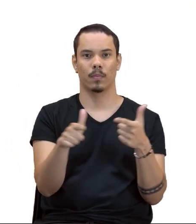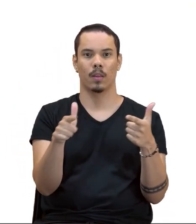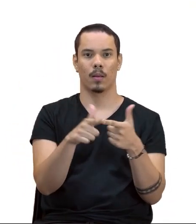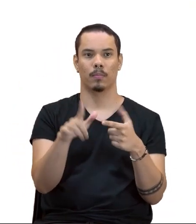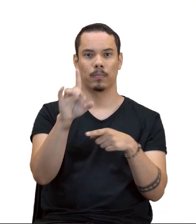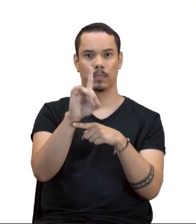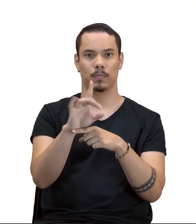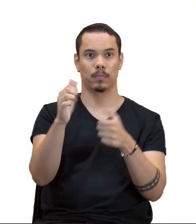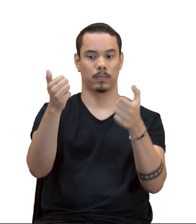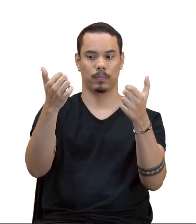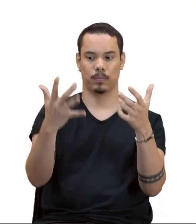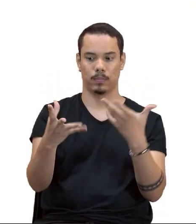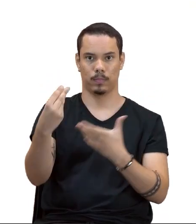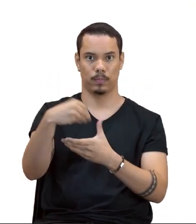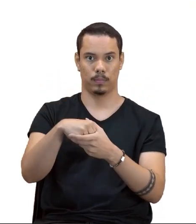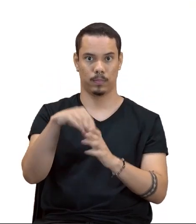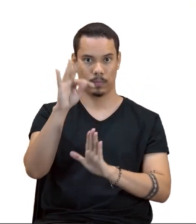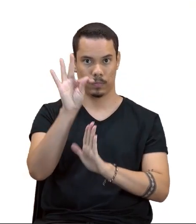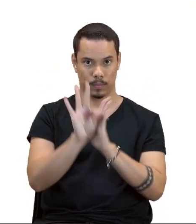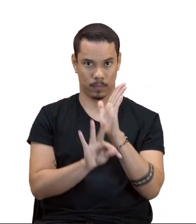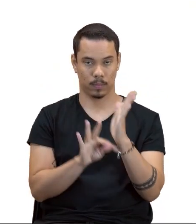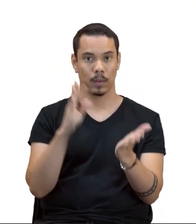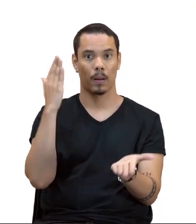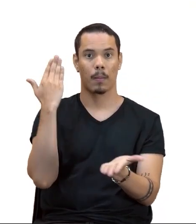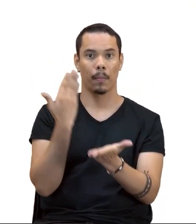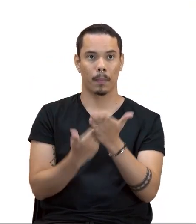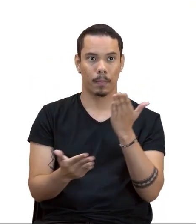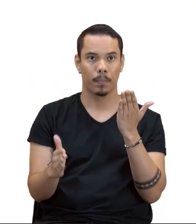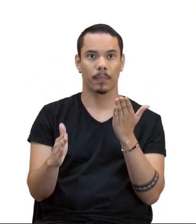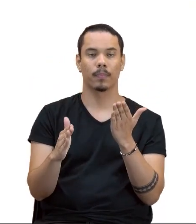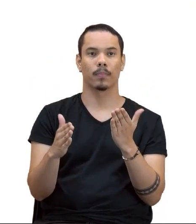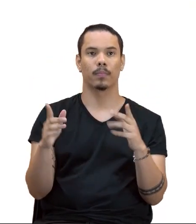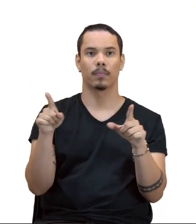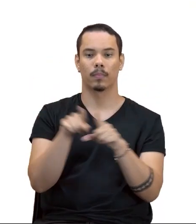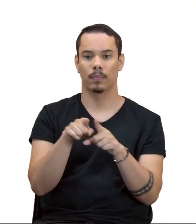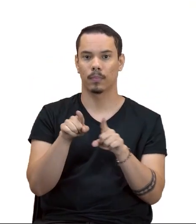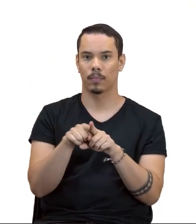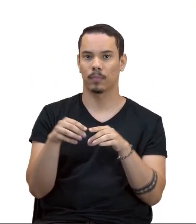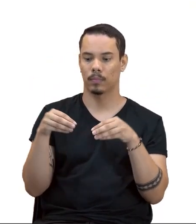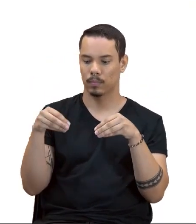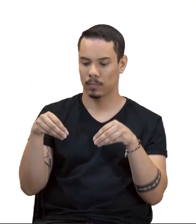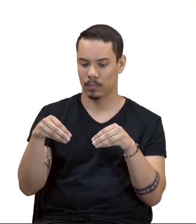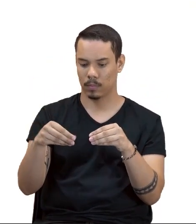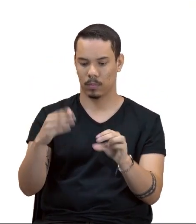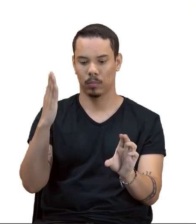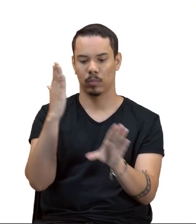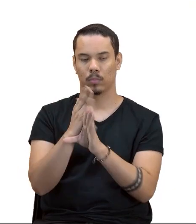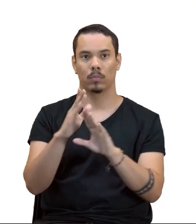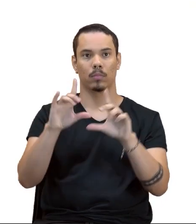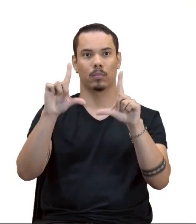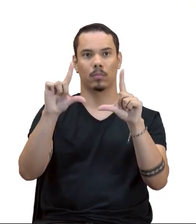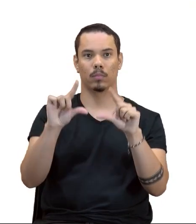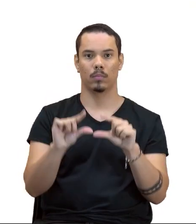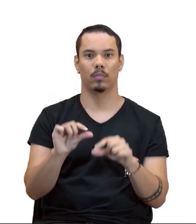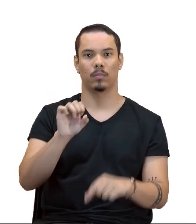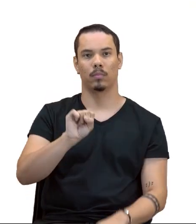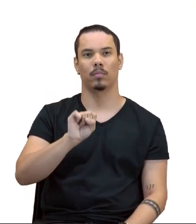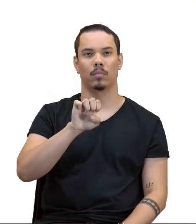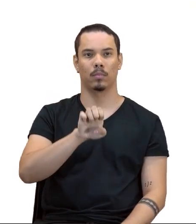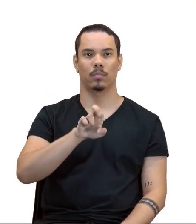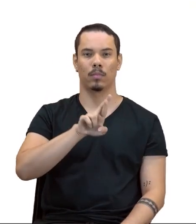texto? A perda de fertilidade do solo em razão da redução da serrapilheira.